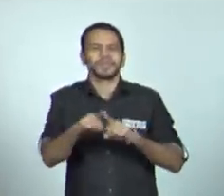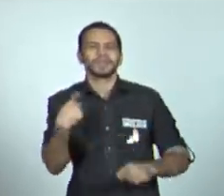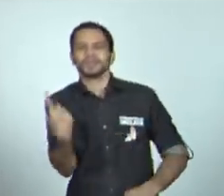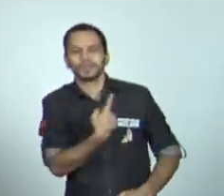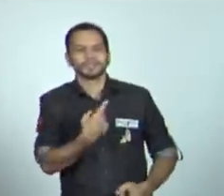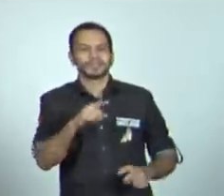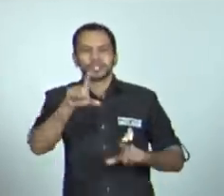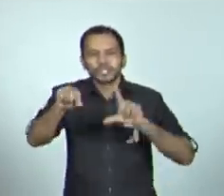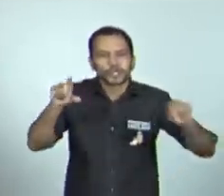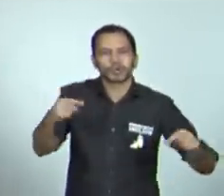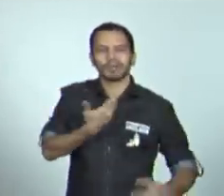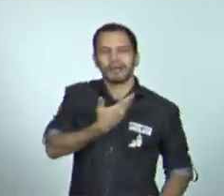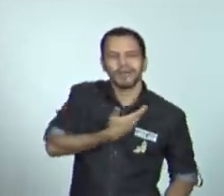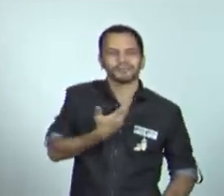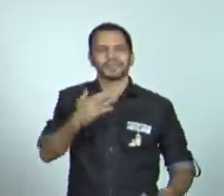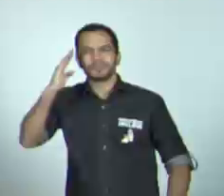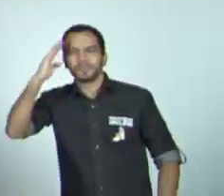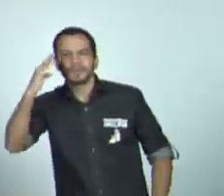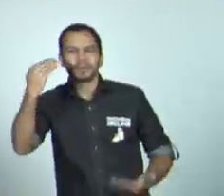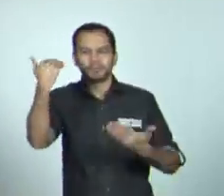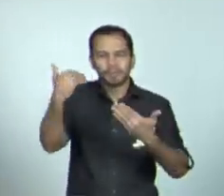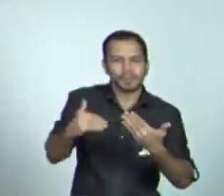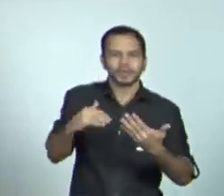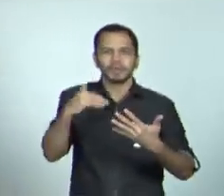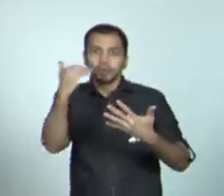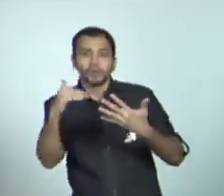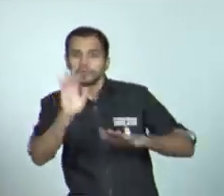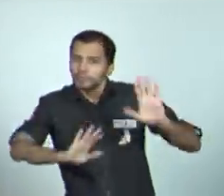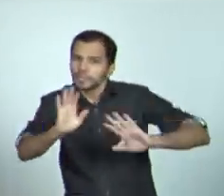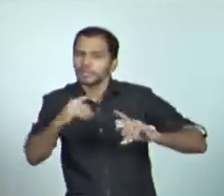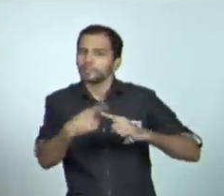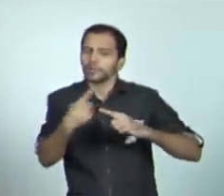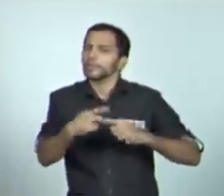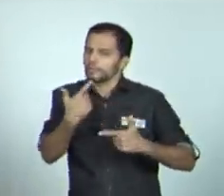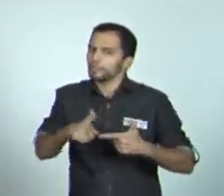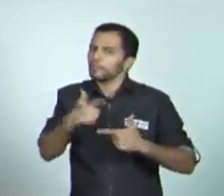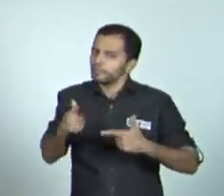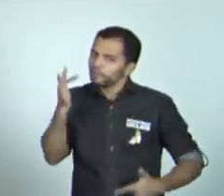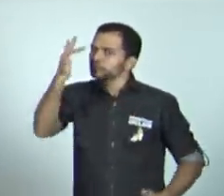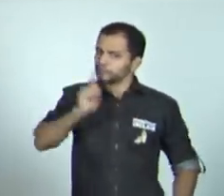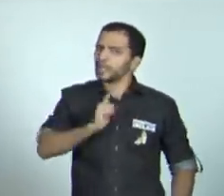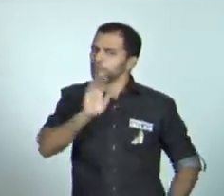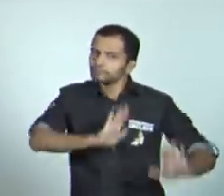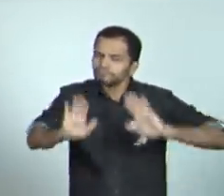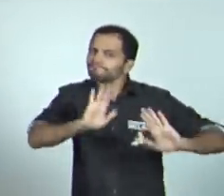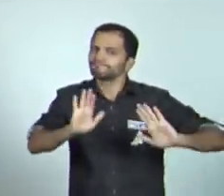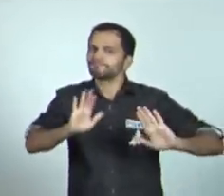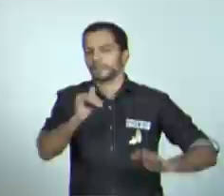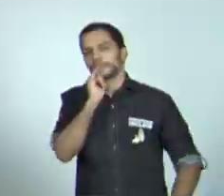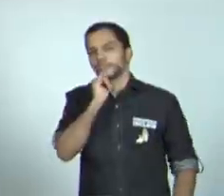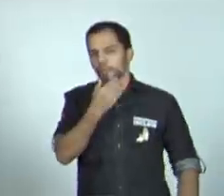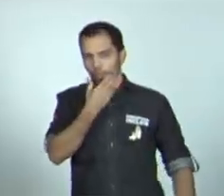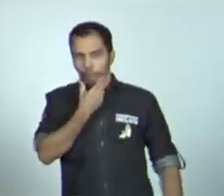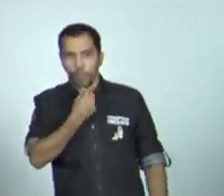e priorizar certas coisas vão definir o nível de ameaças que estamos decidindo enfrentar o homem